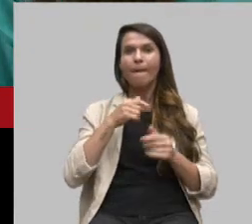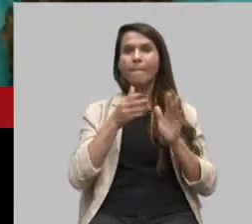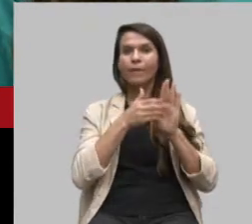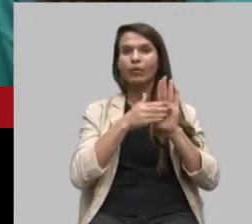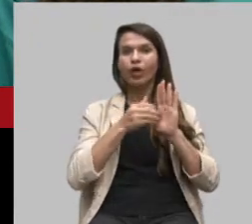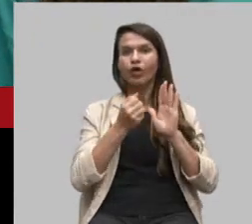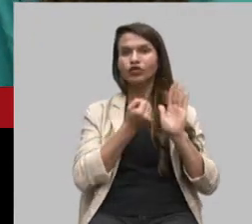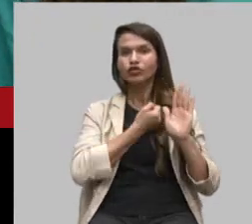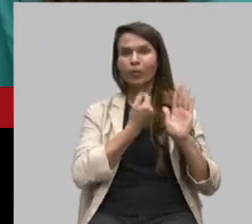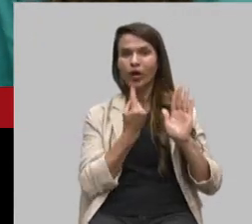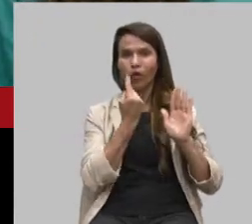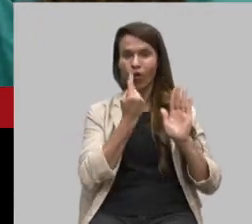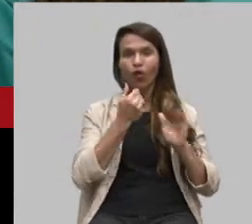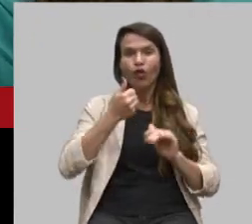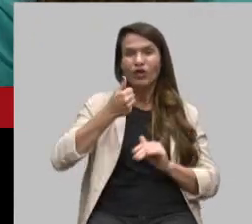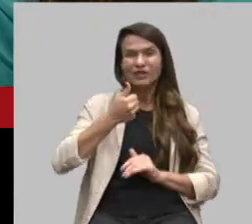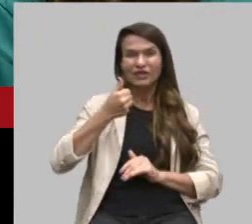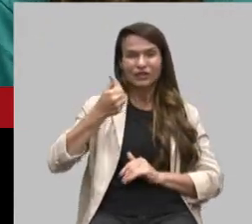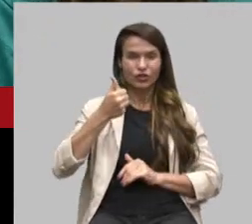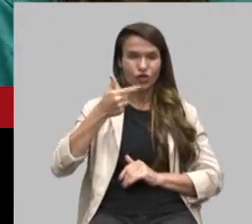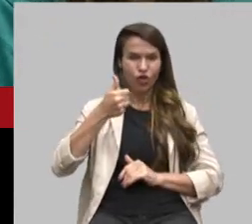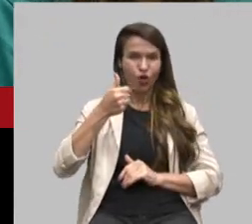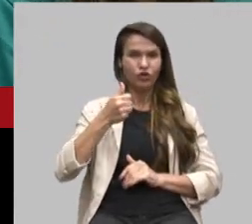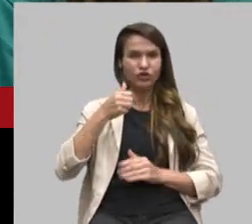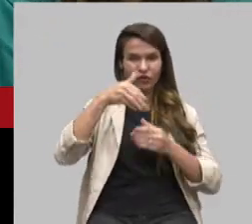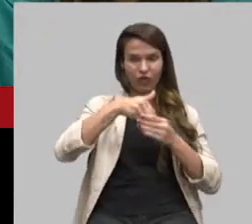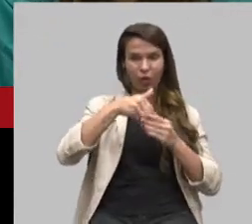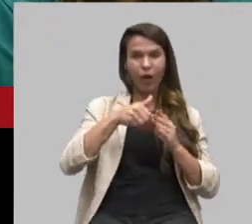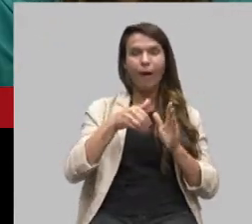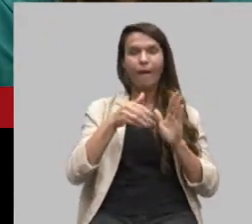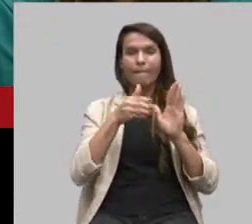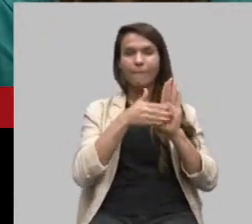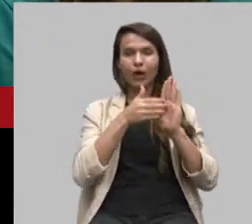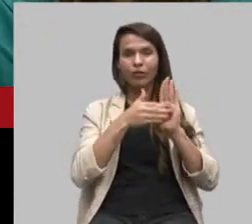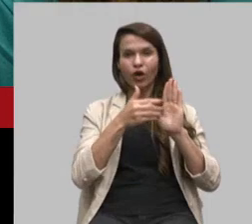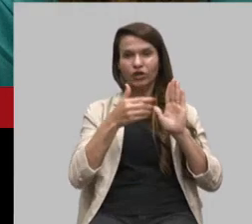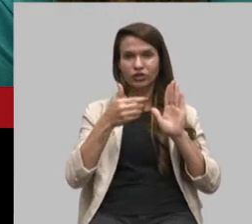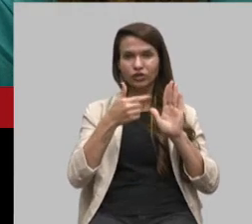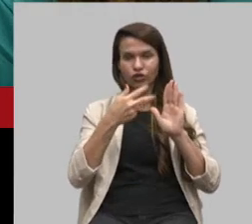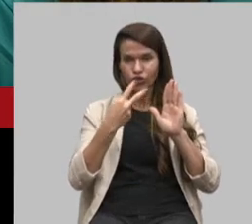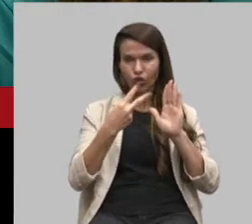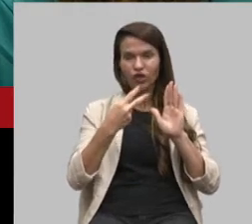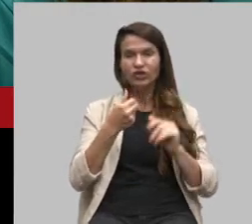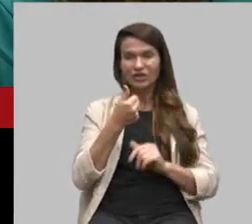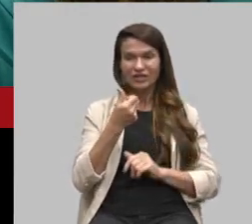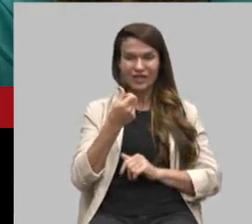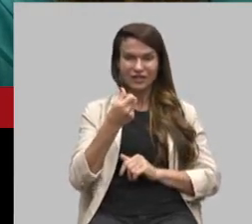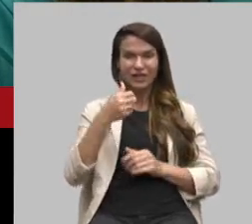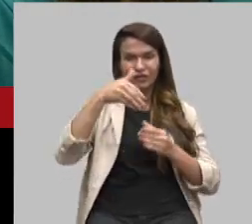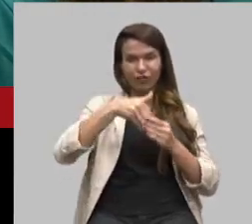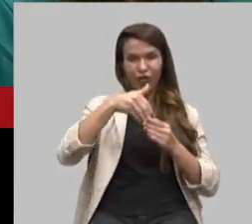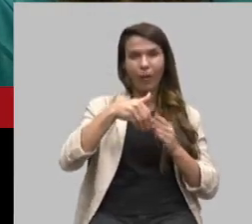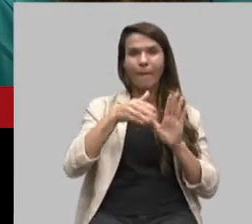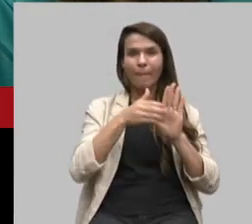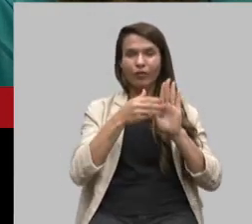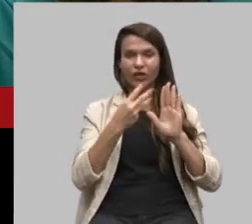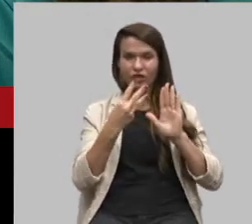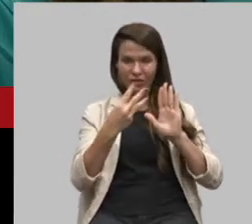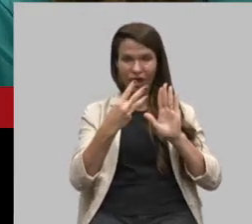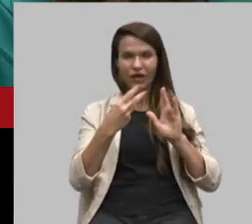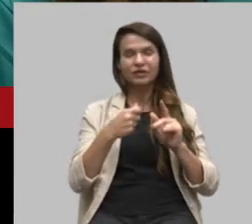112 votos proposta número 2 16 votos proposta número 3